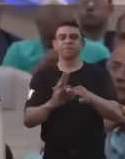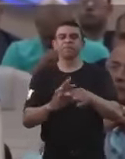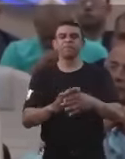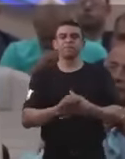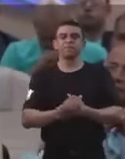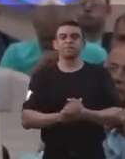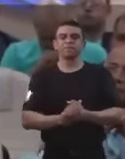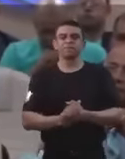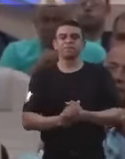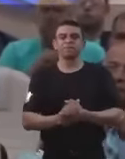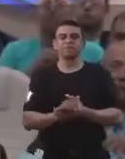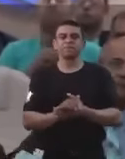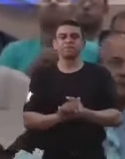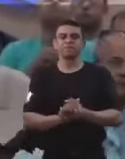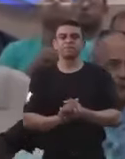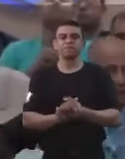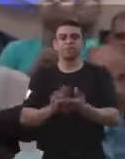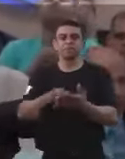Fica em pé.